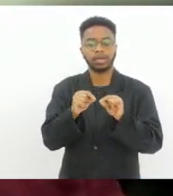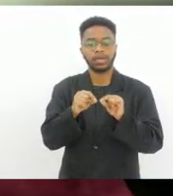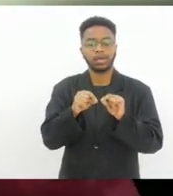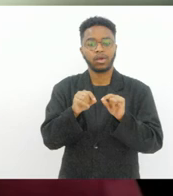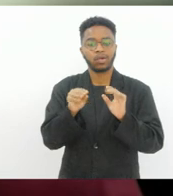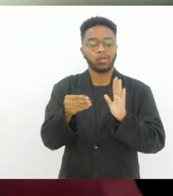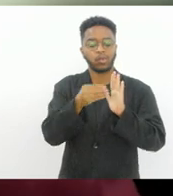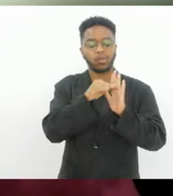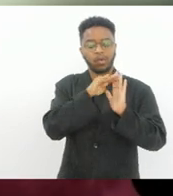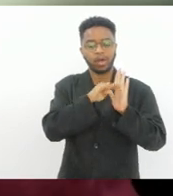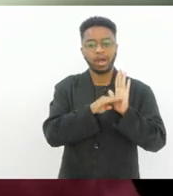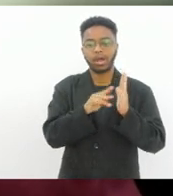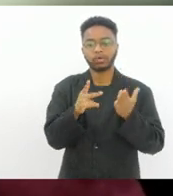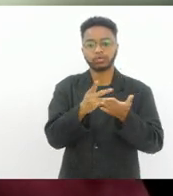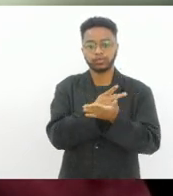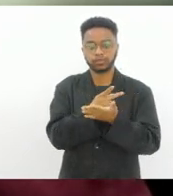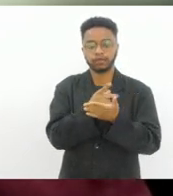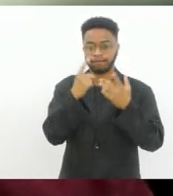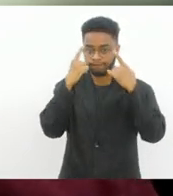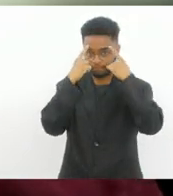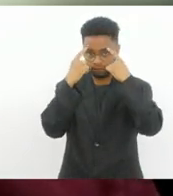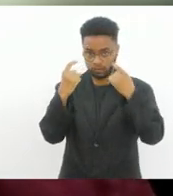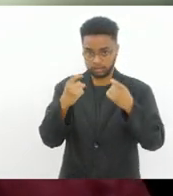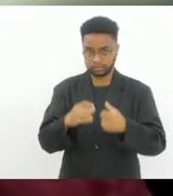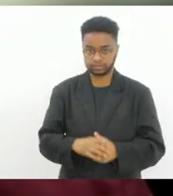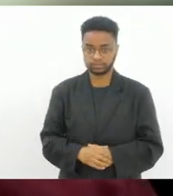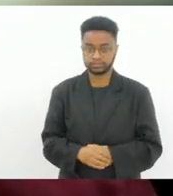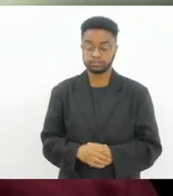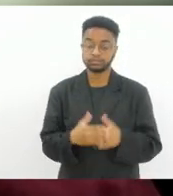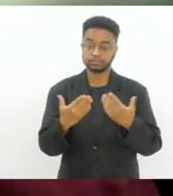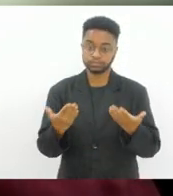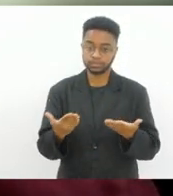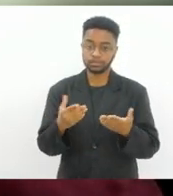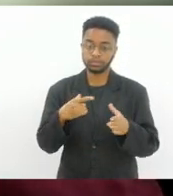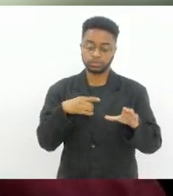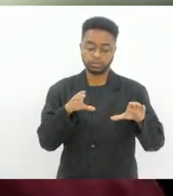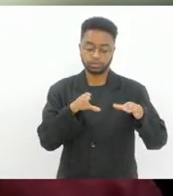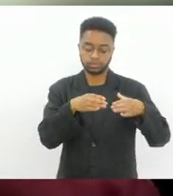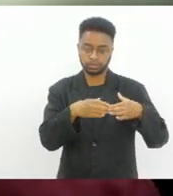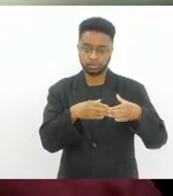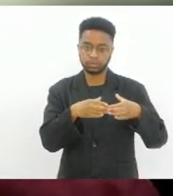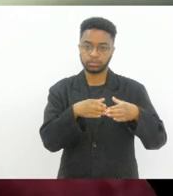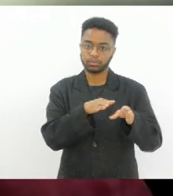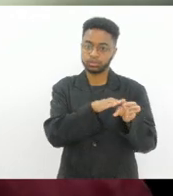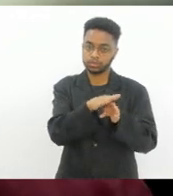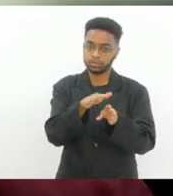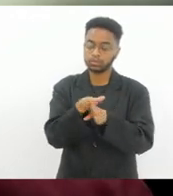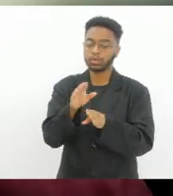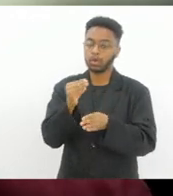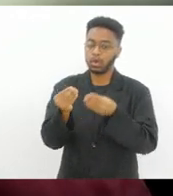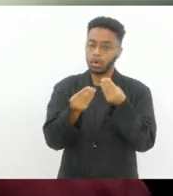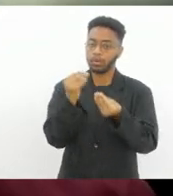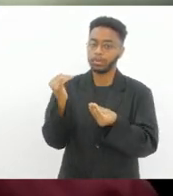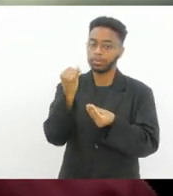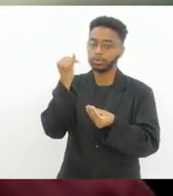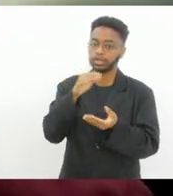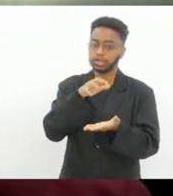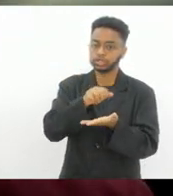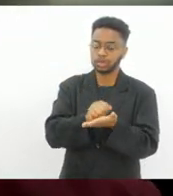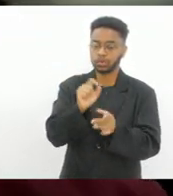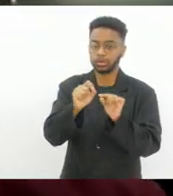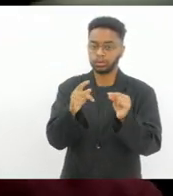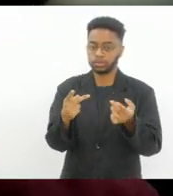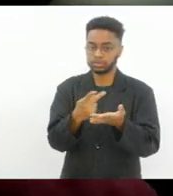violência. Então, nesses casos, a equipe orienta a importância do registro do boletim de